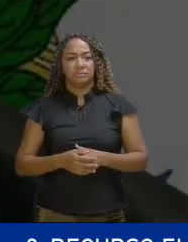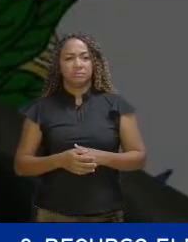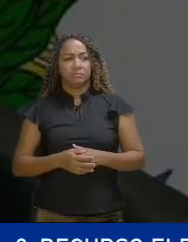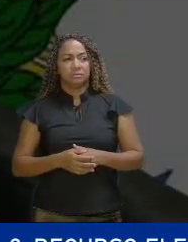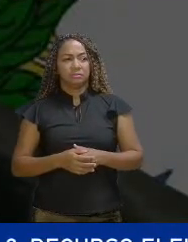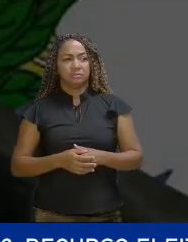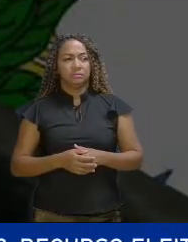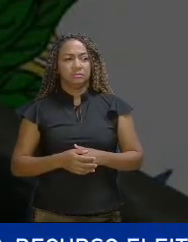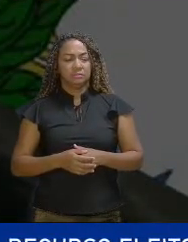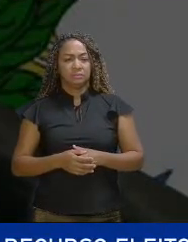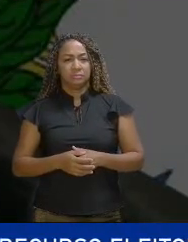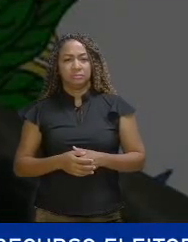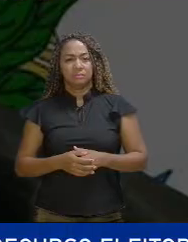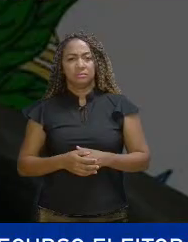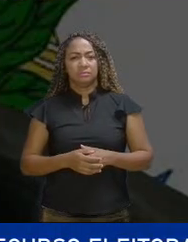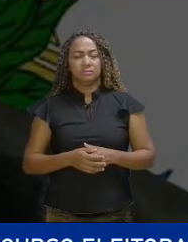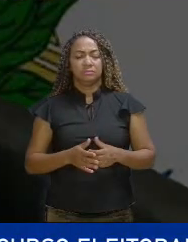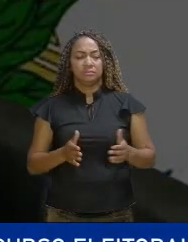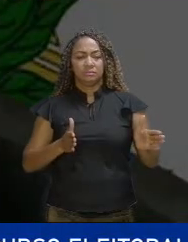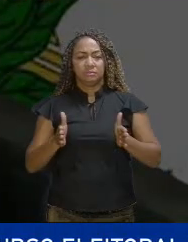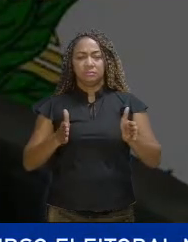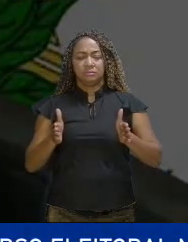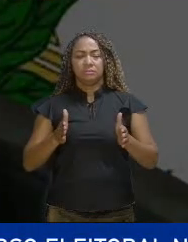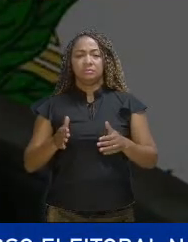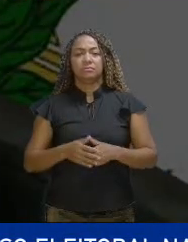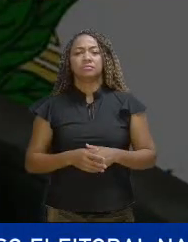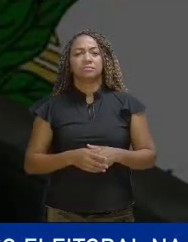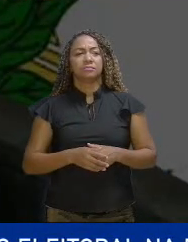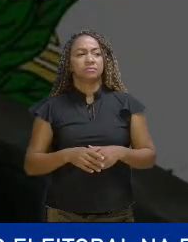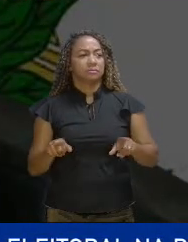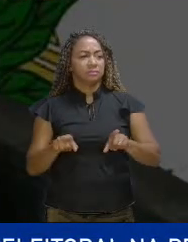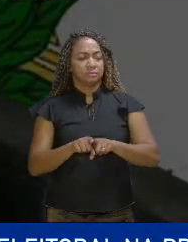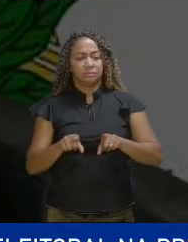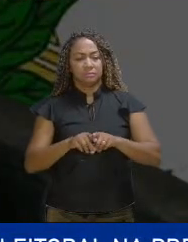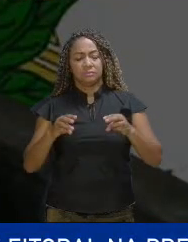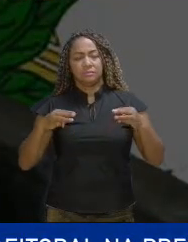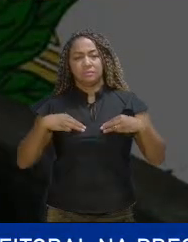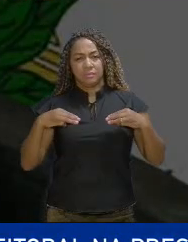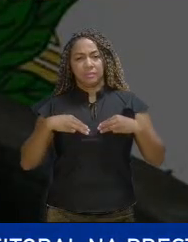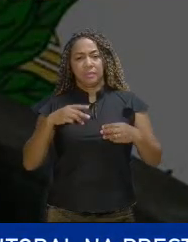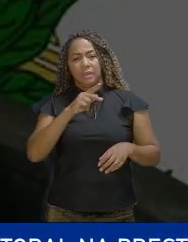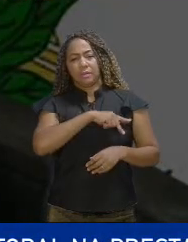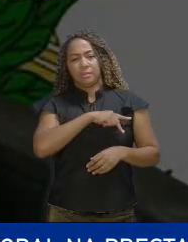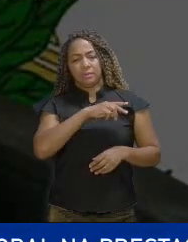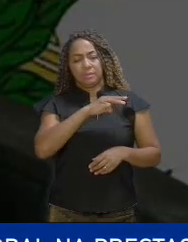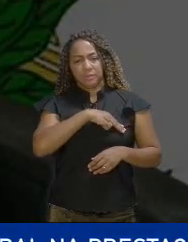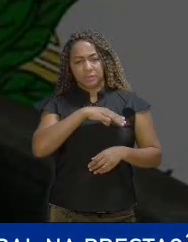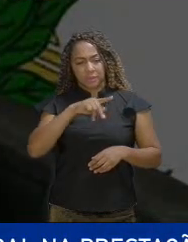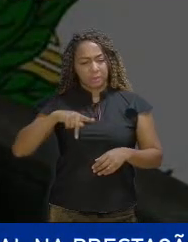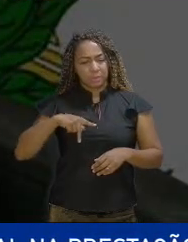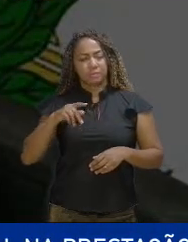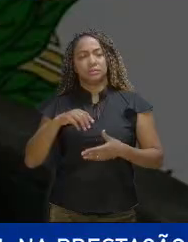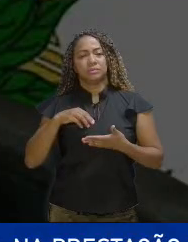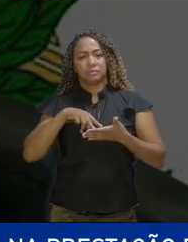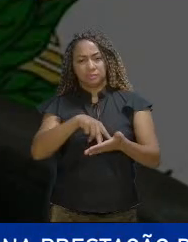melhor da tempestividade, e no tocante ao mérito, o MP diz que foi sustentada a juntada de